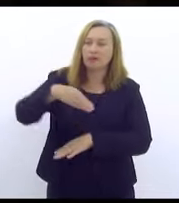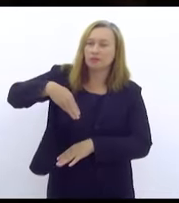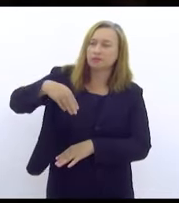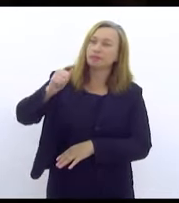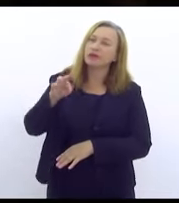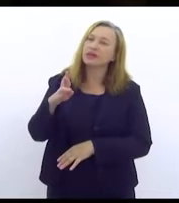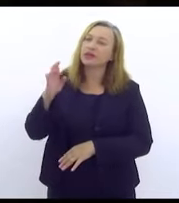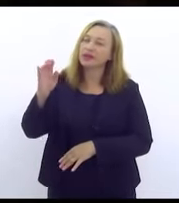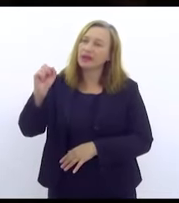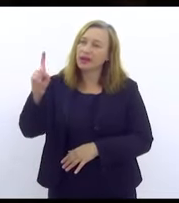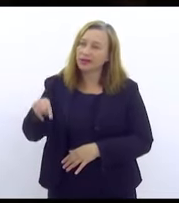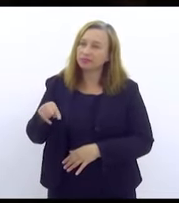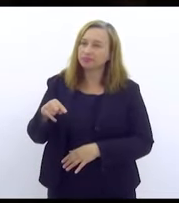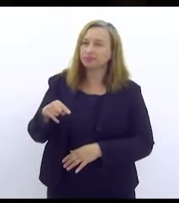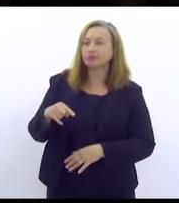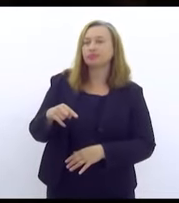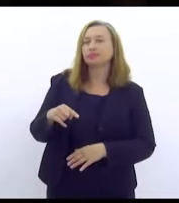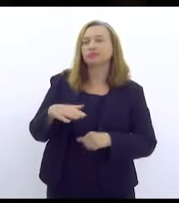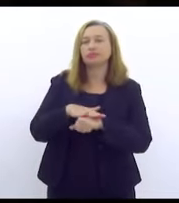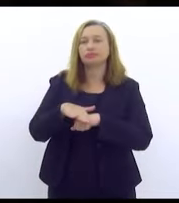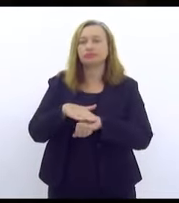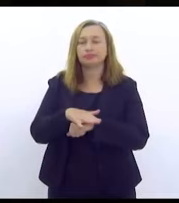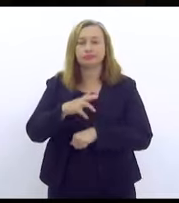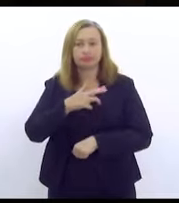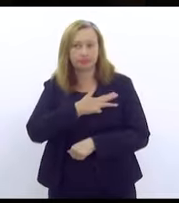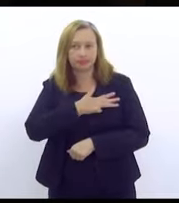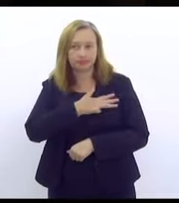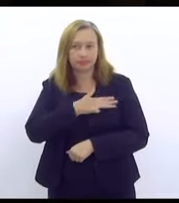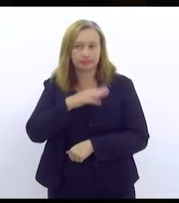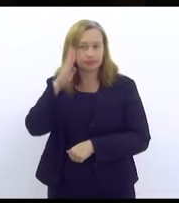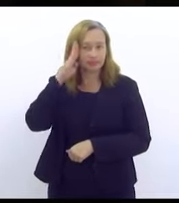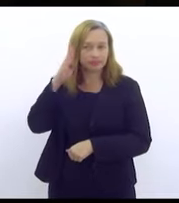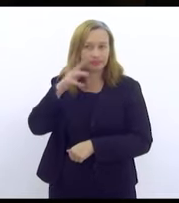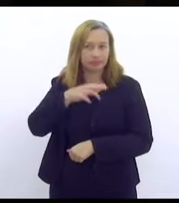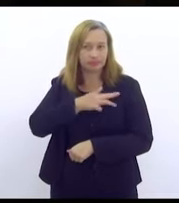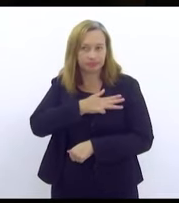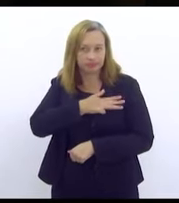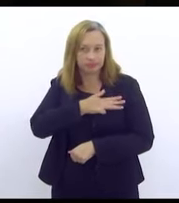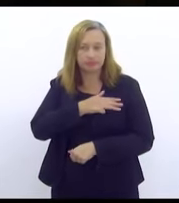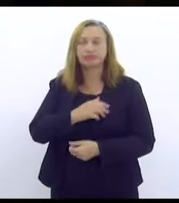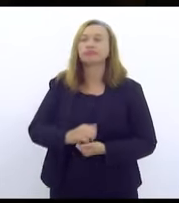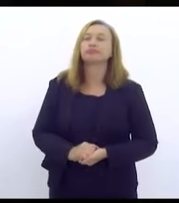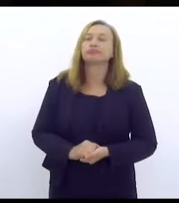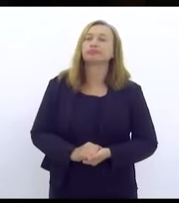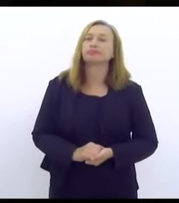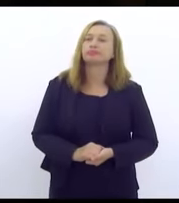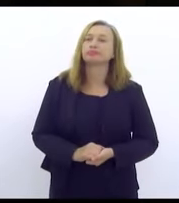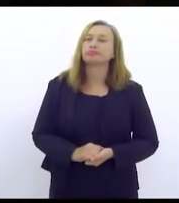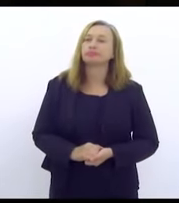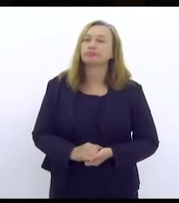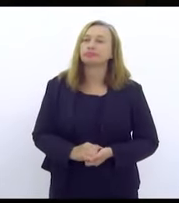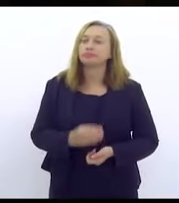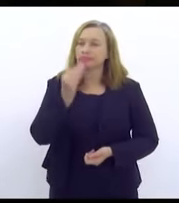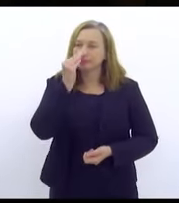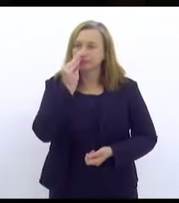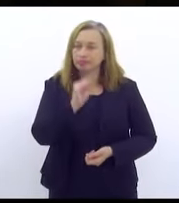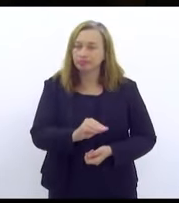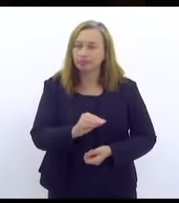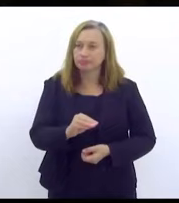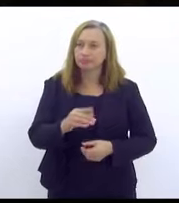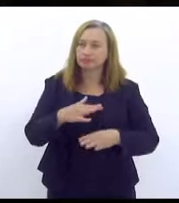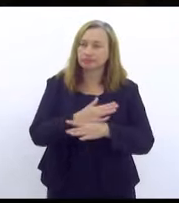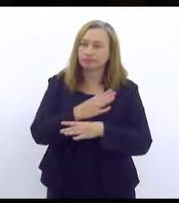conversa com o presidente Lula, ele que é o soldadinho do Lula, ofende a cidade de Maricá e agora